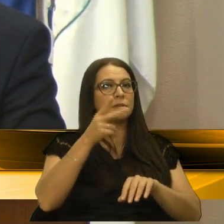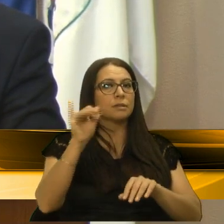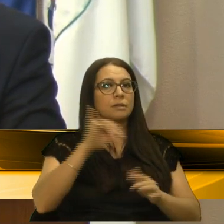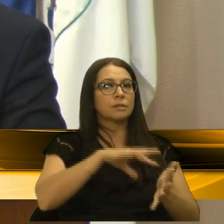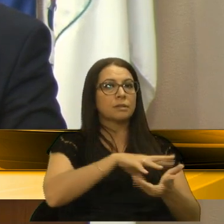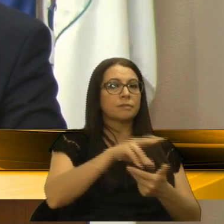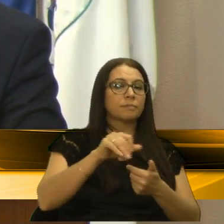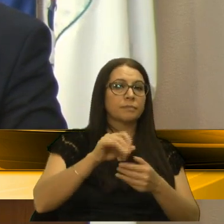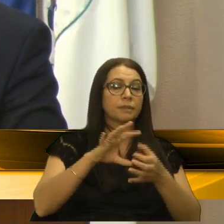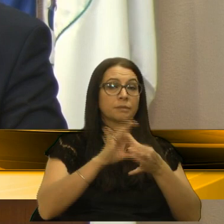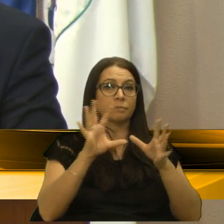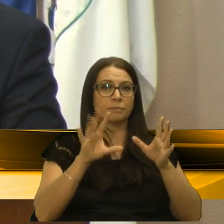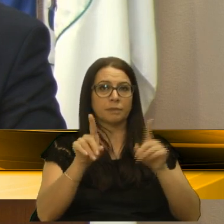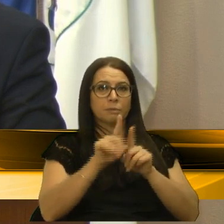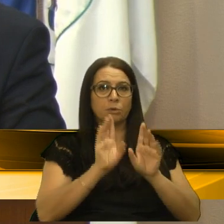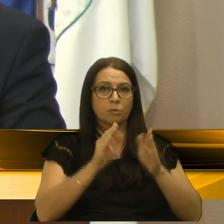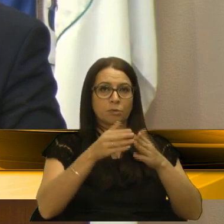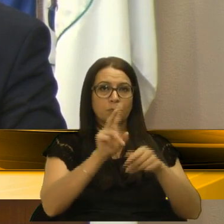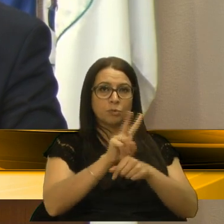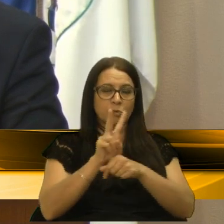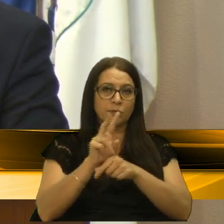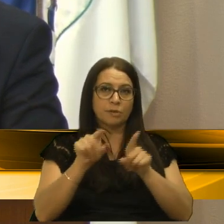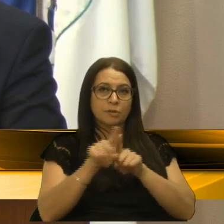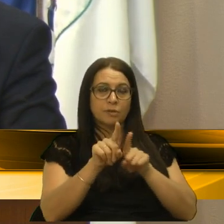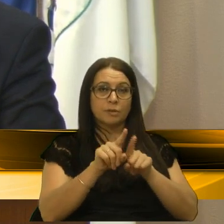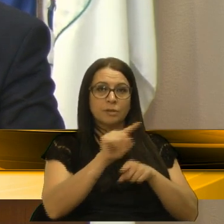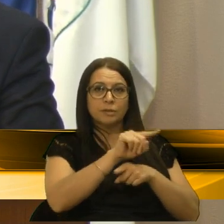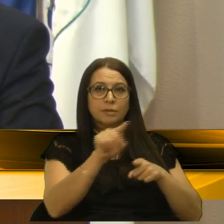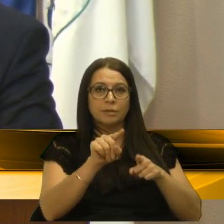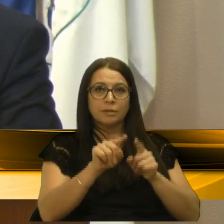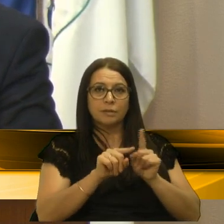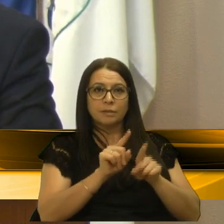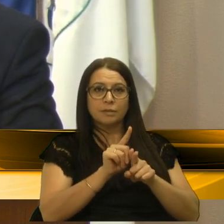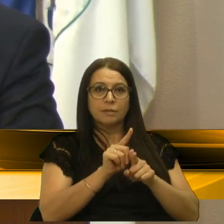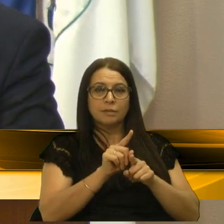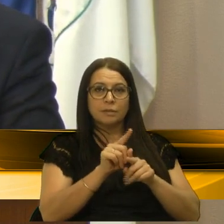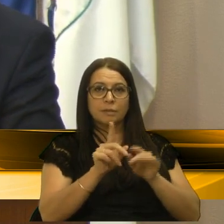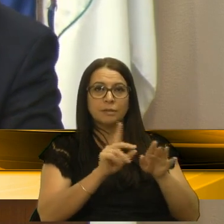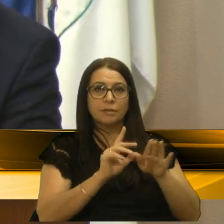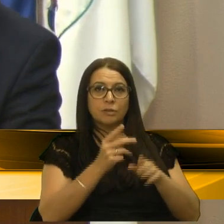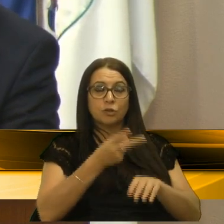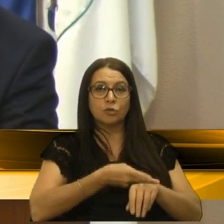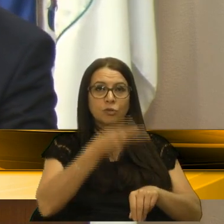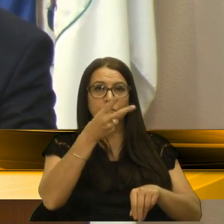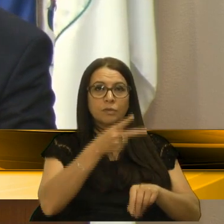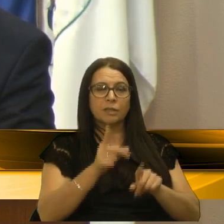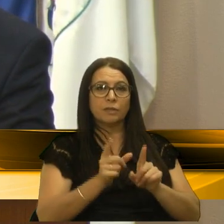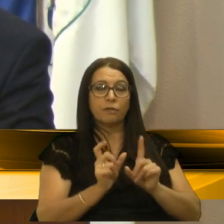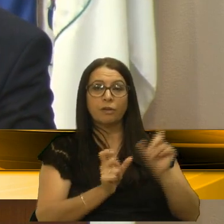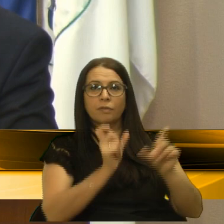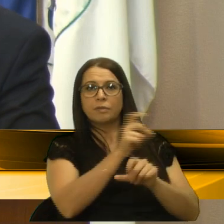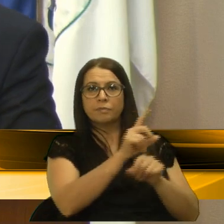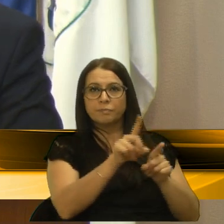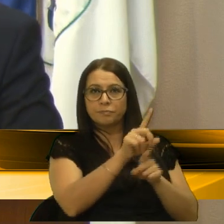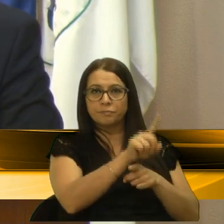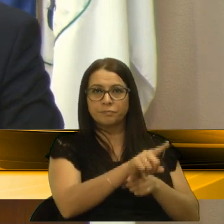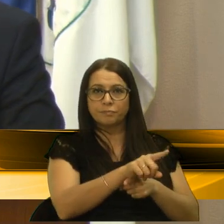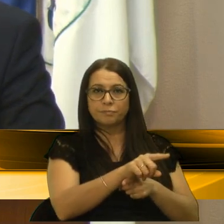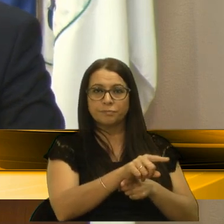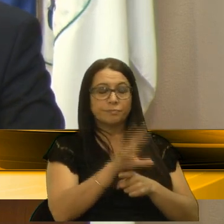de Imprensa do Comitê para a Proteção de Jornalistas e o Troféu Mulher Imprensa 2016, foi insultada